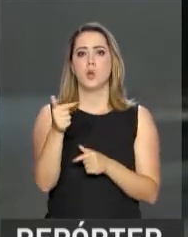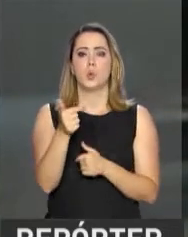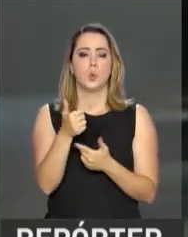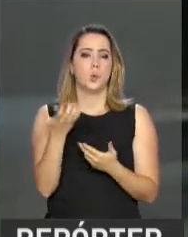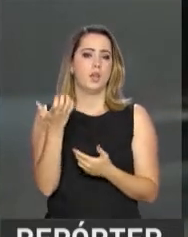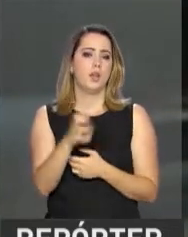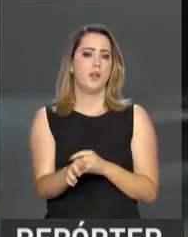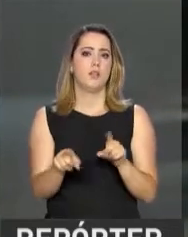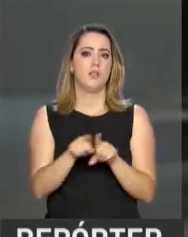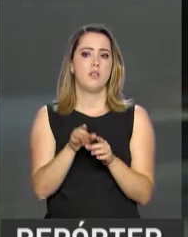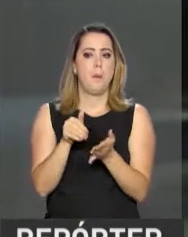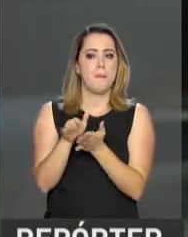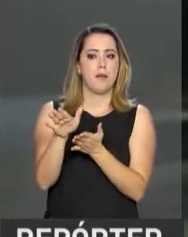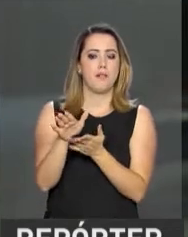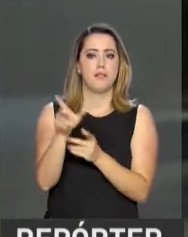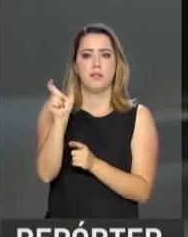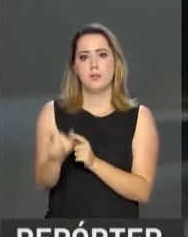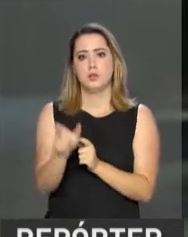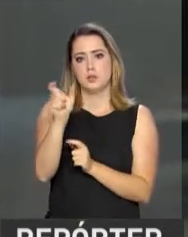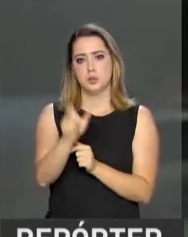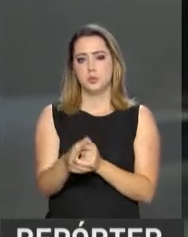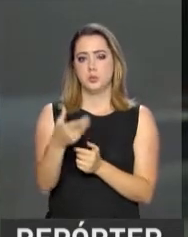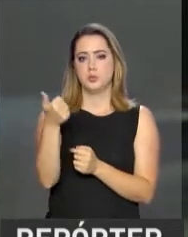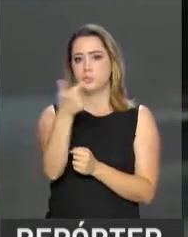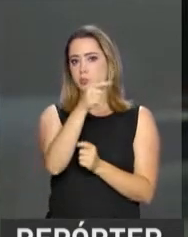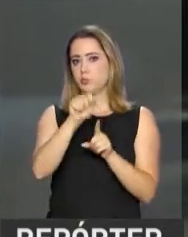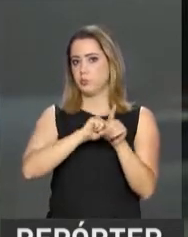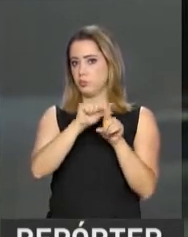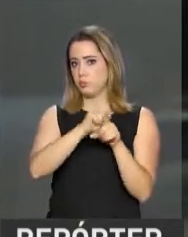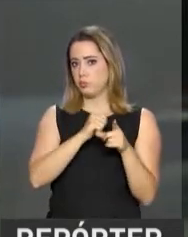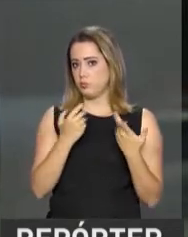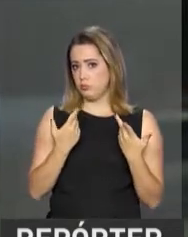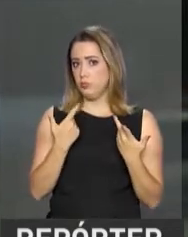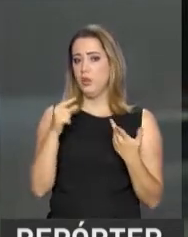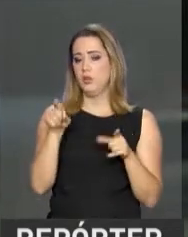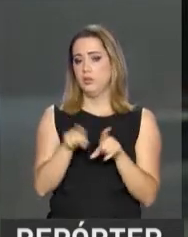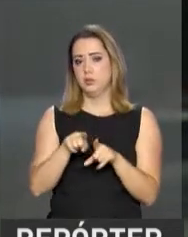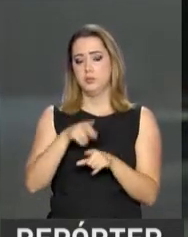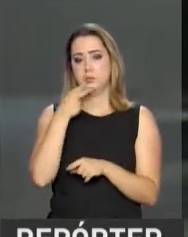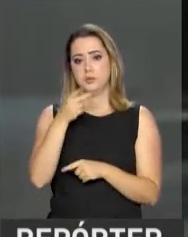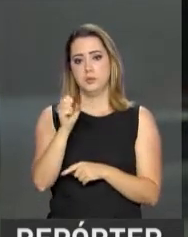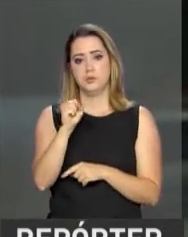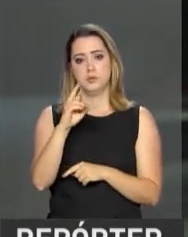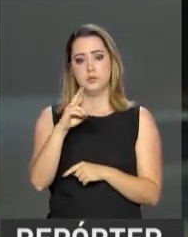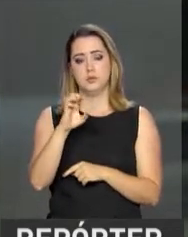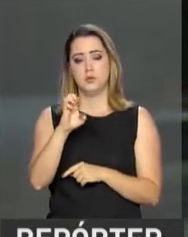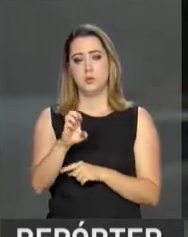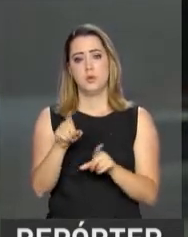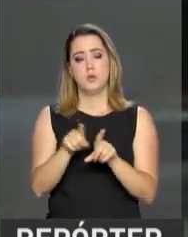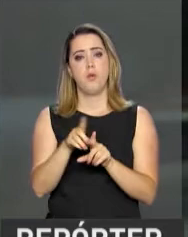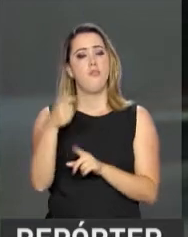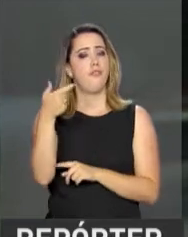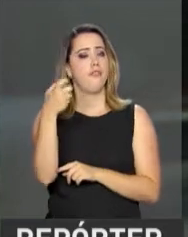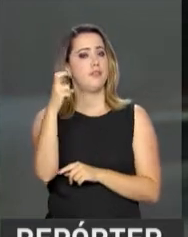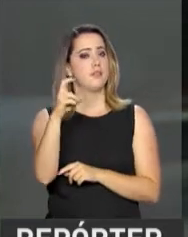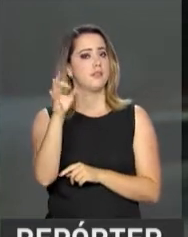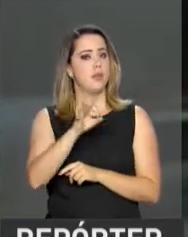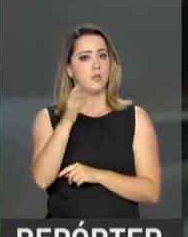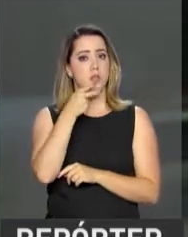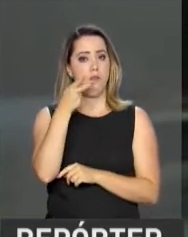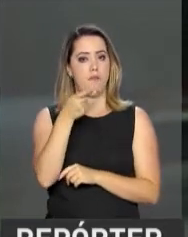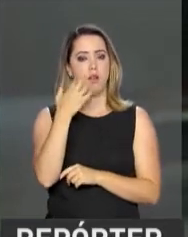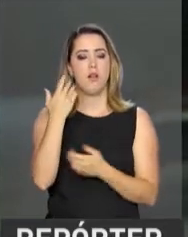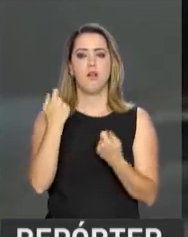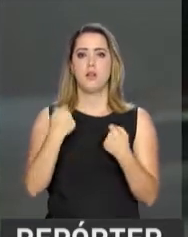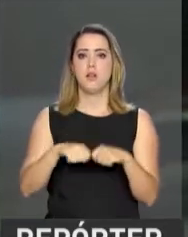pretendem demitir funcionários nos próximos 12 meses ainda segundo o sebrae 25% afirmam